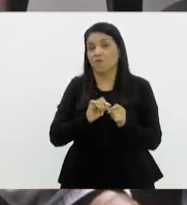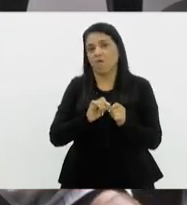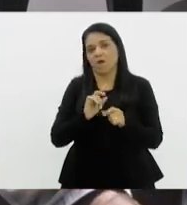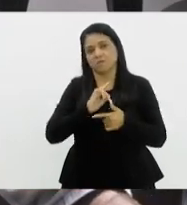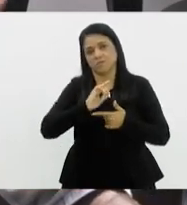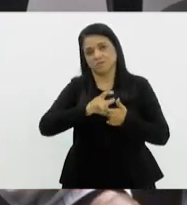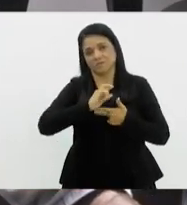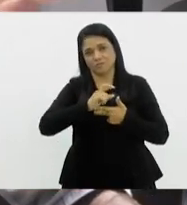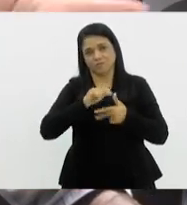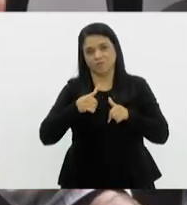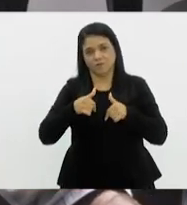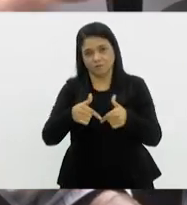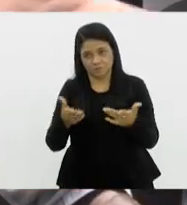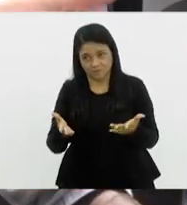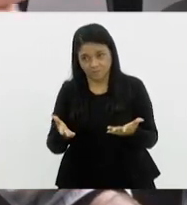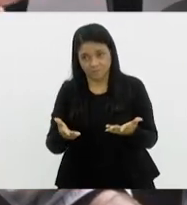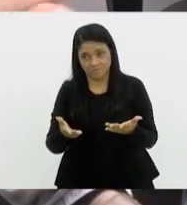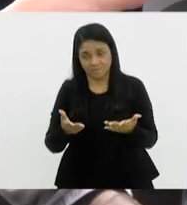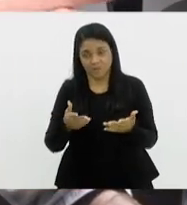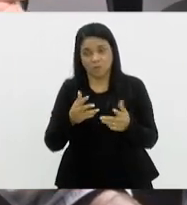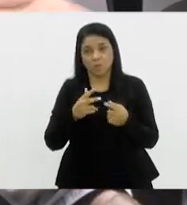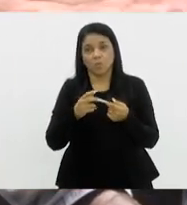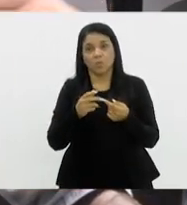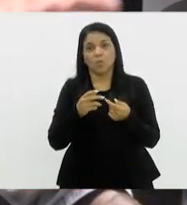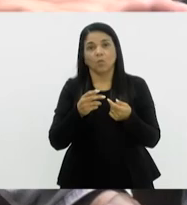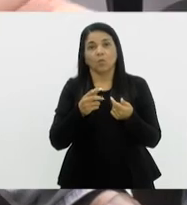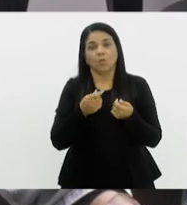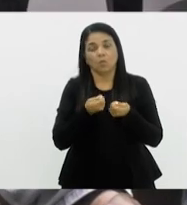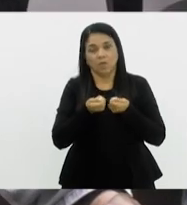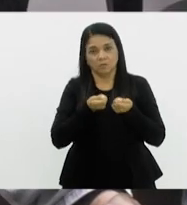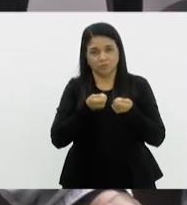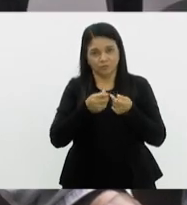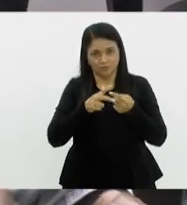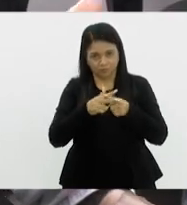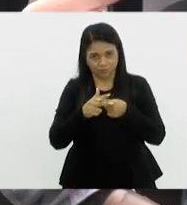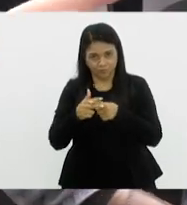Porque vai arranjar problema para quem está